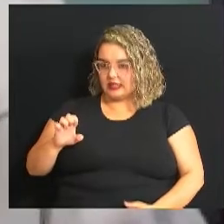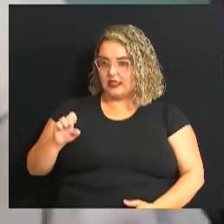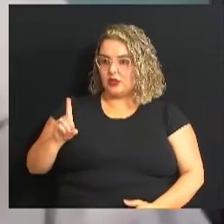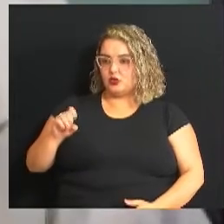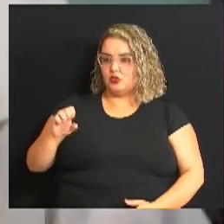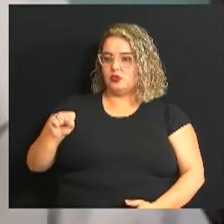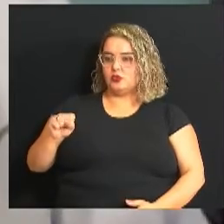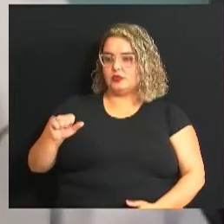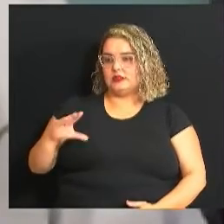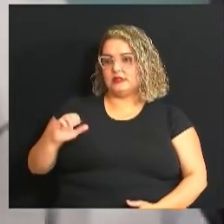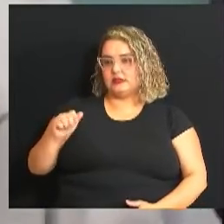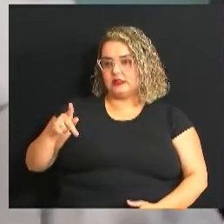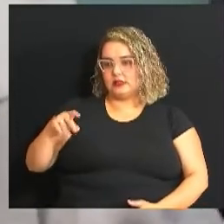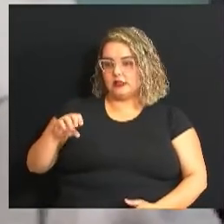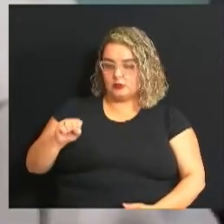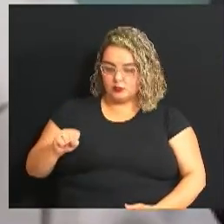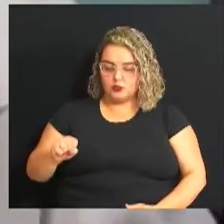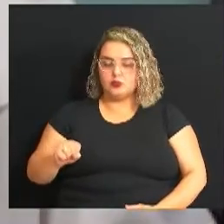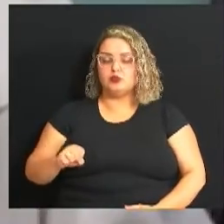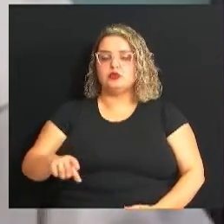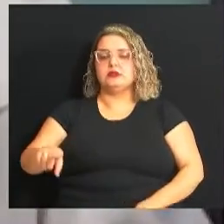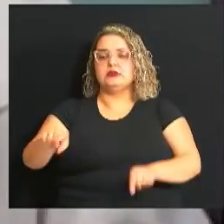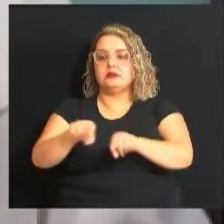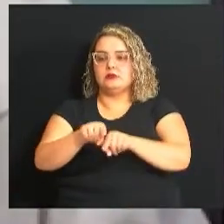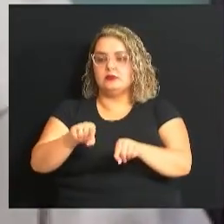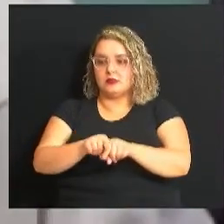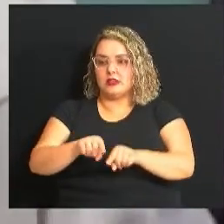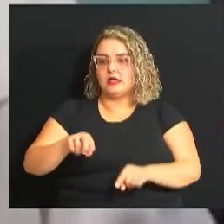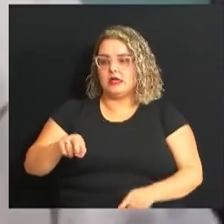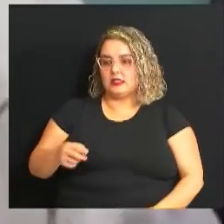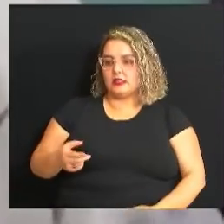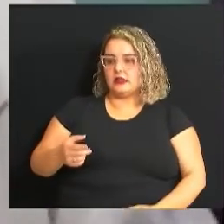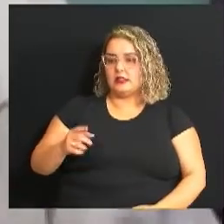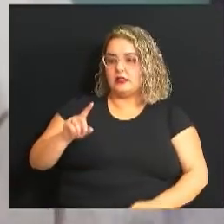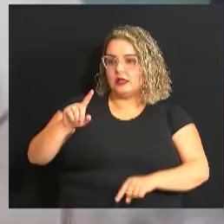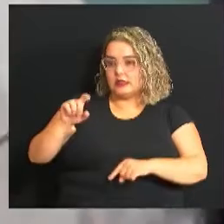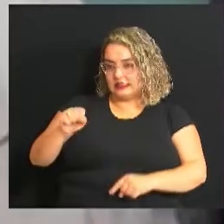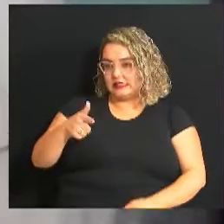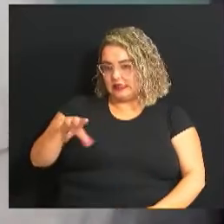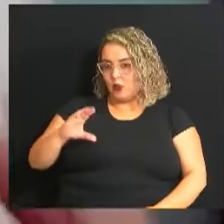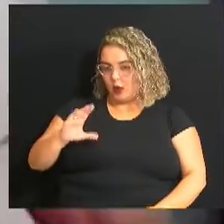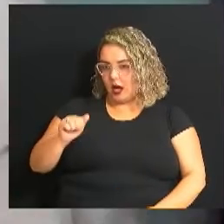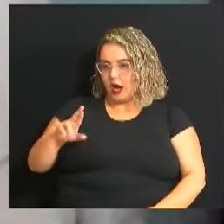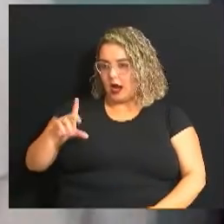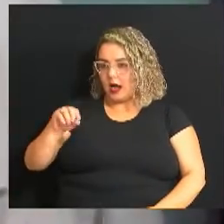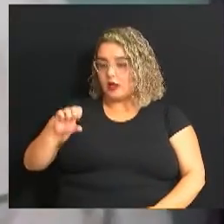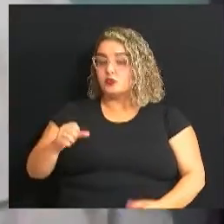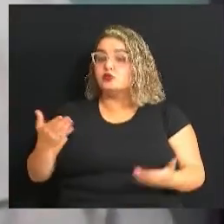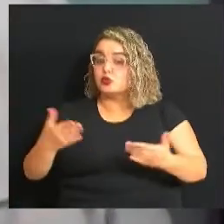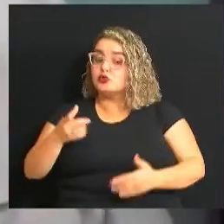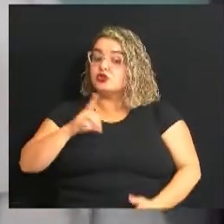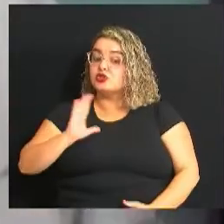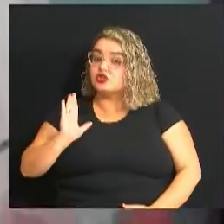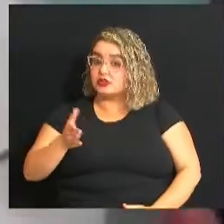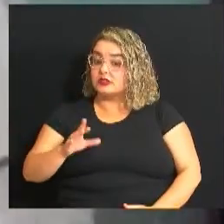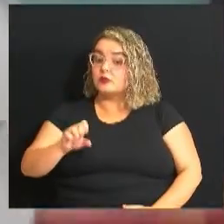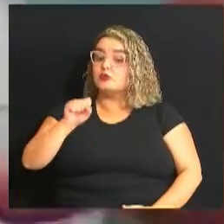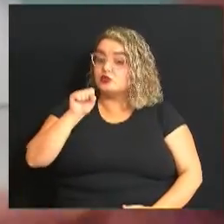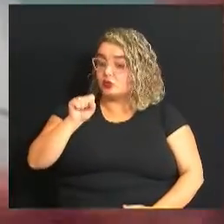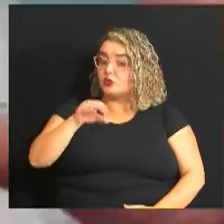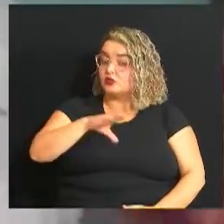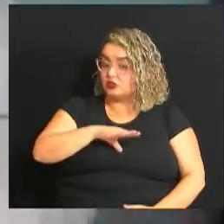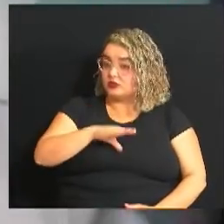8 cidades árvores, né? Basta cumprir esses requisitos. Mas o legal disso, o importante disso, não é obter